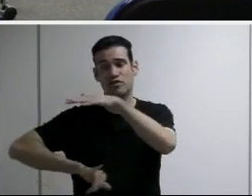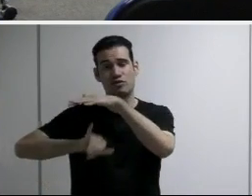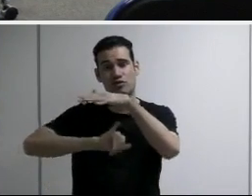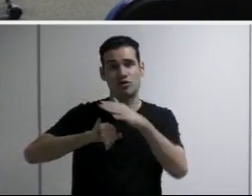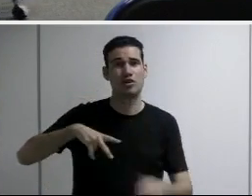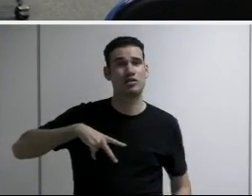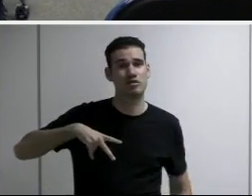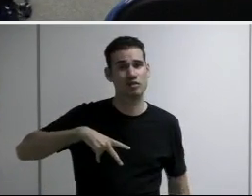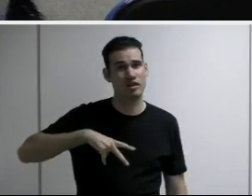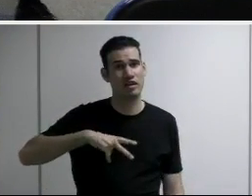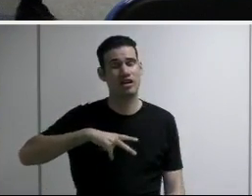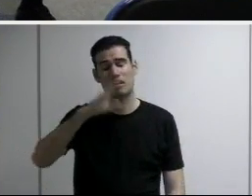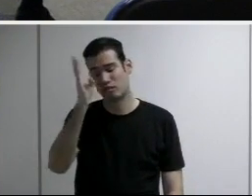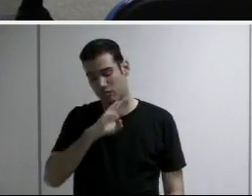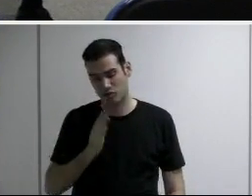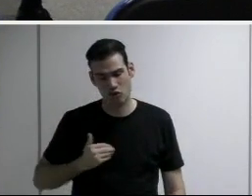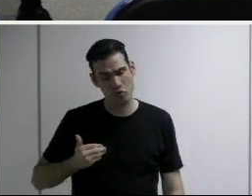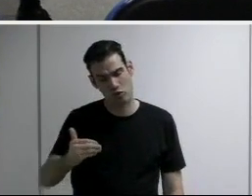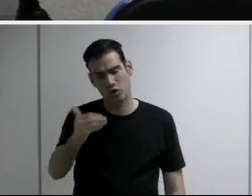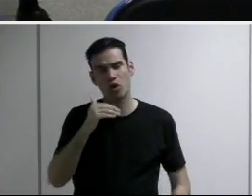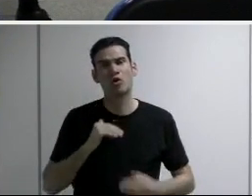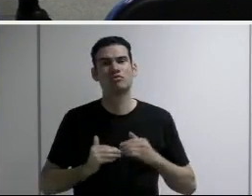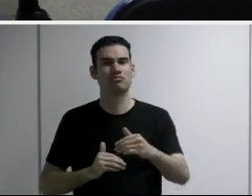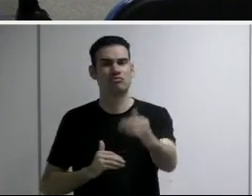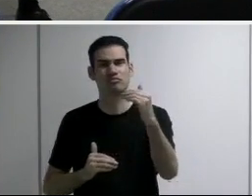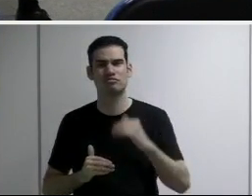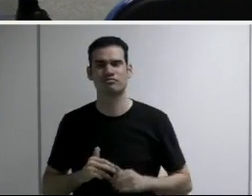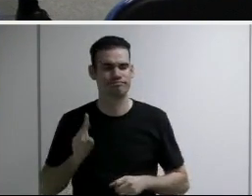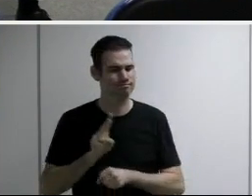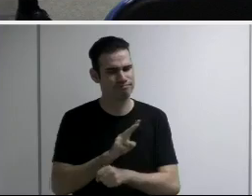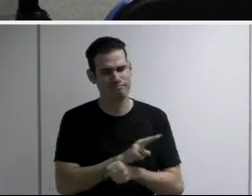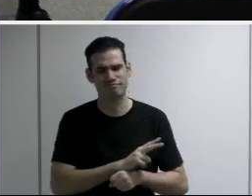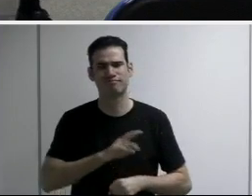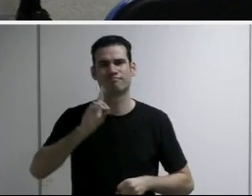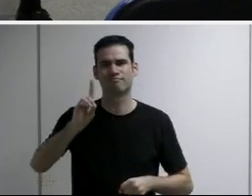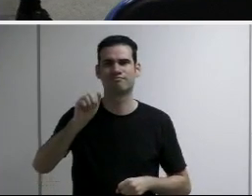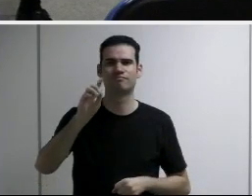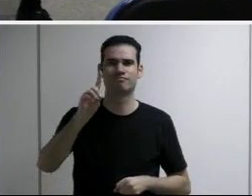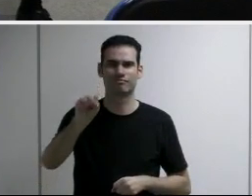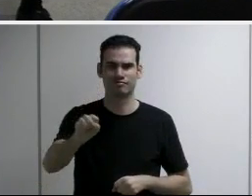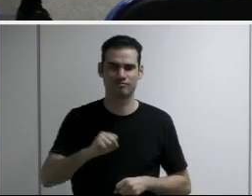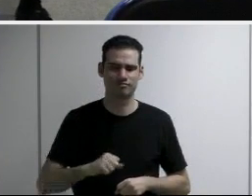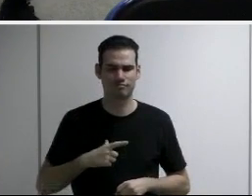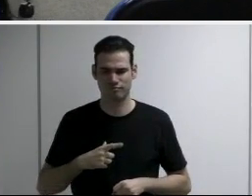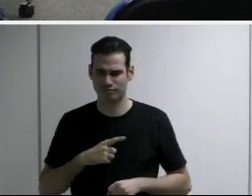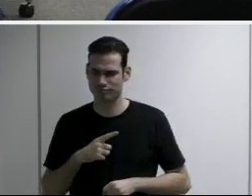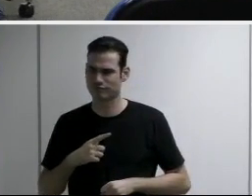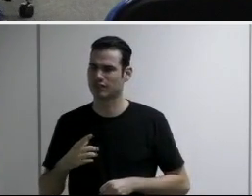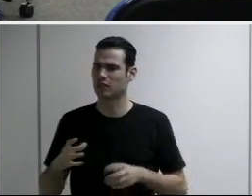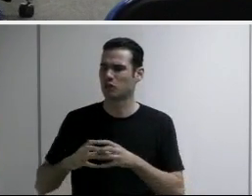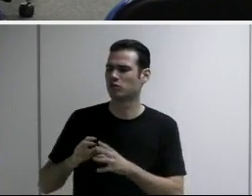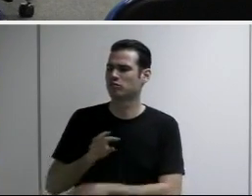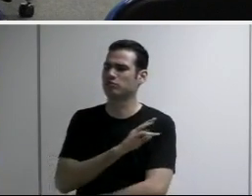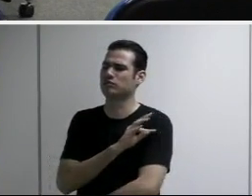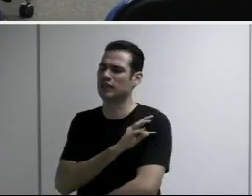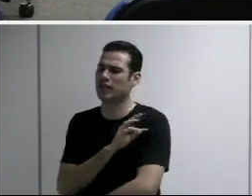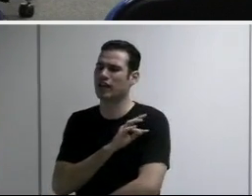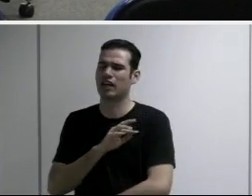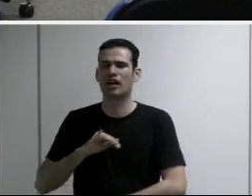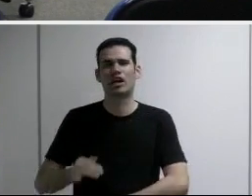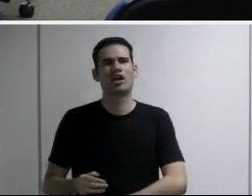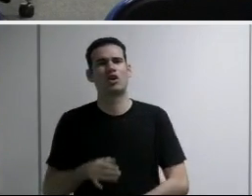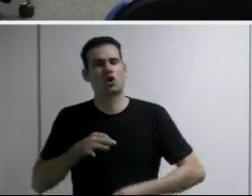no Brasil, defendia a existência de uma Autoridade de Proteção de Dados, porque é justamente quem tem esse corpo técnico, jurídico, a capacidade de fazer